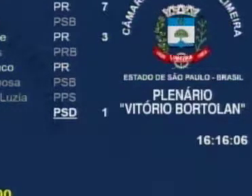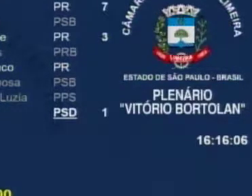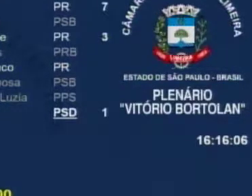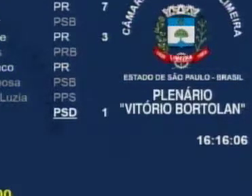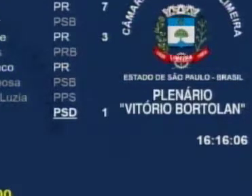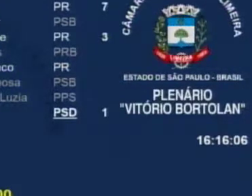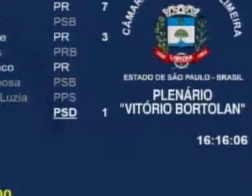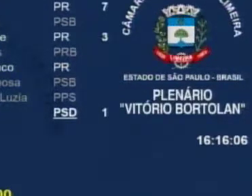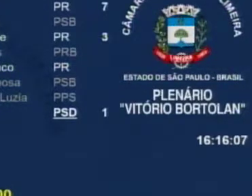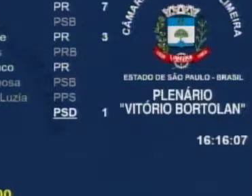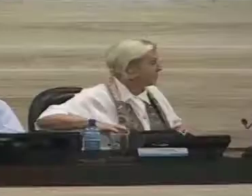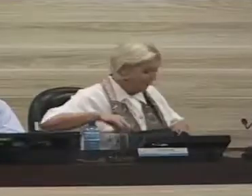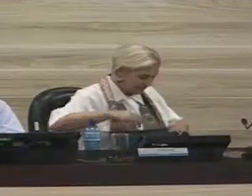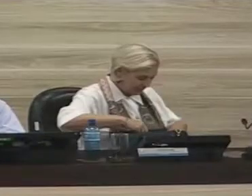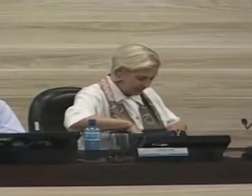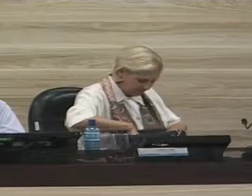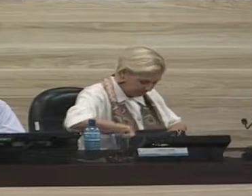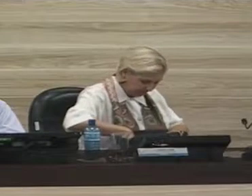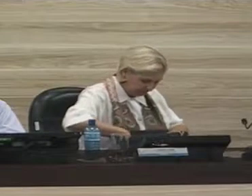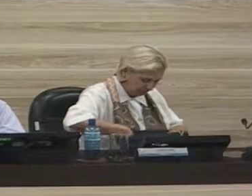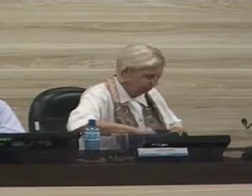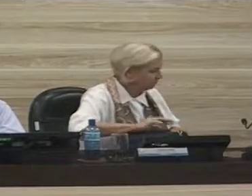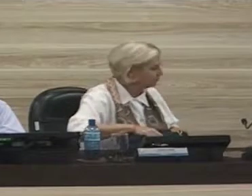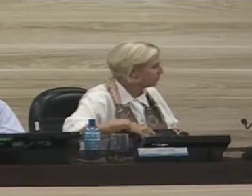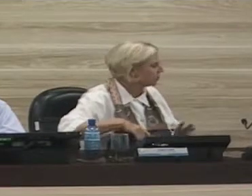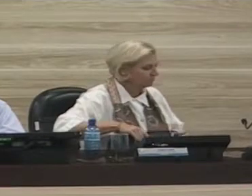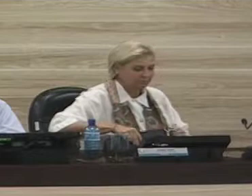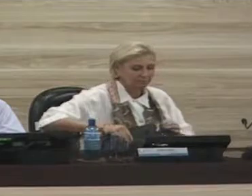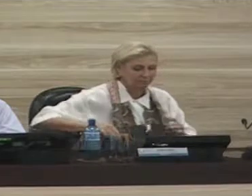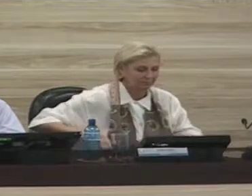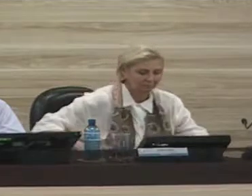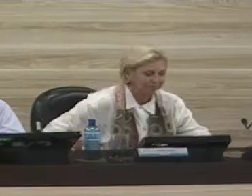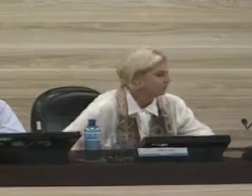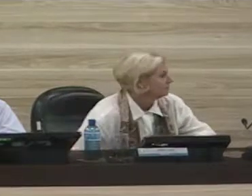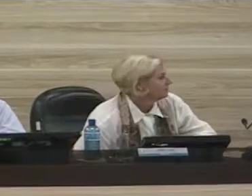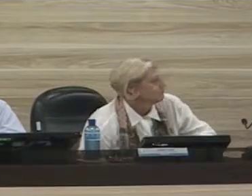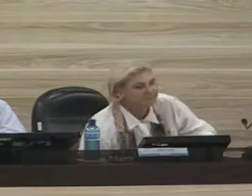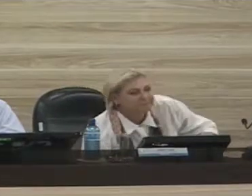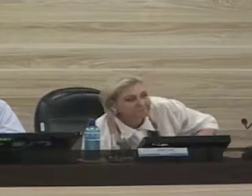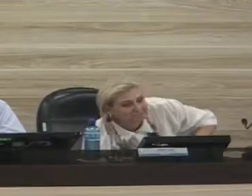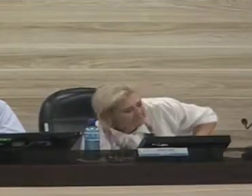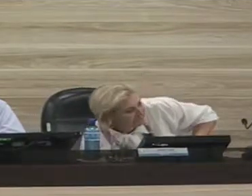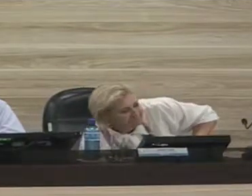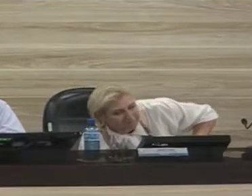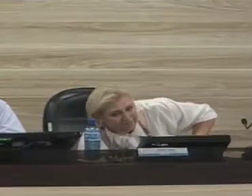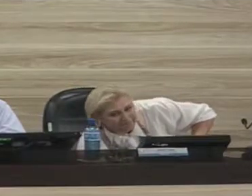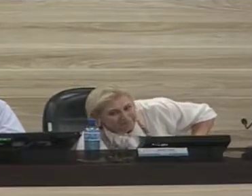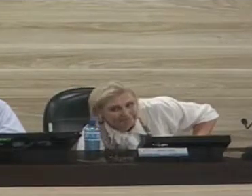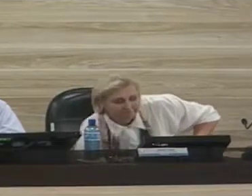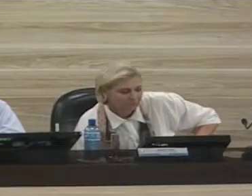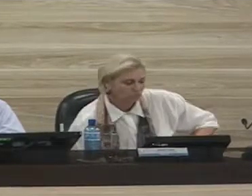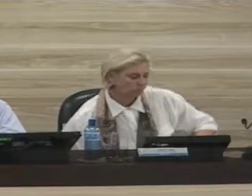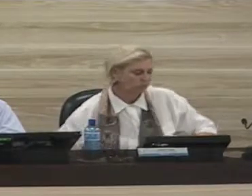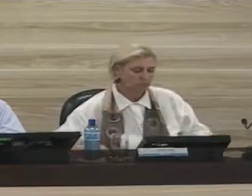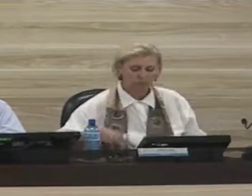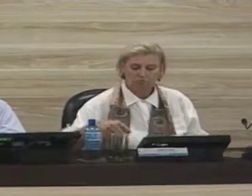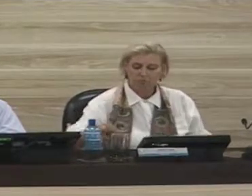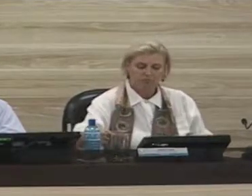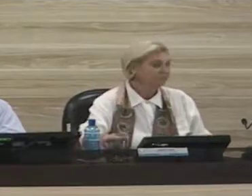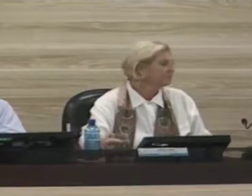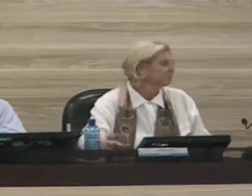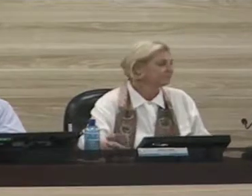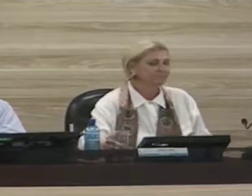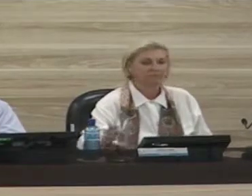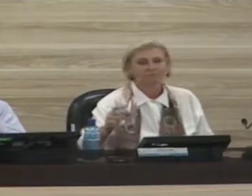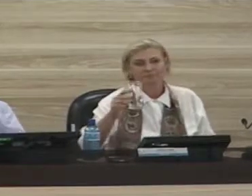Havendo o número regimental, essa presidência está por iniciar a presente sessão. Observação ao parágrafo 5º do artigo